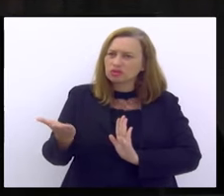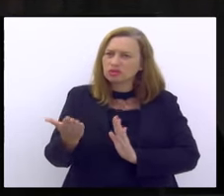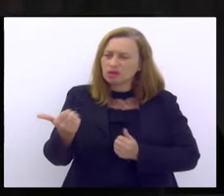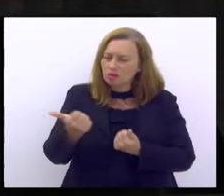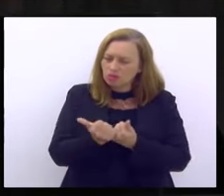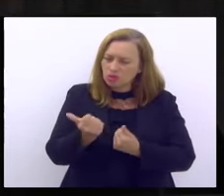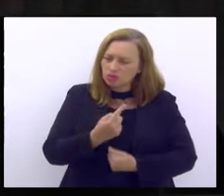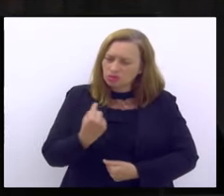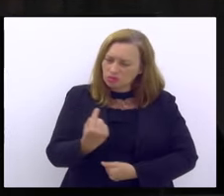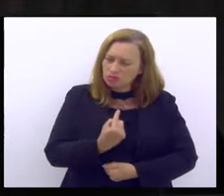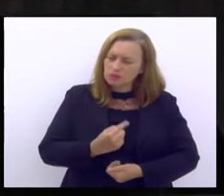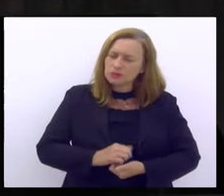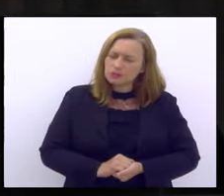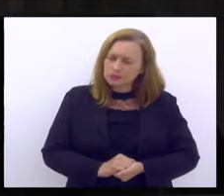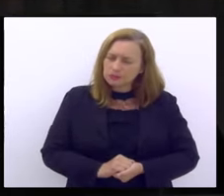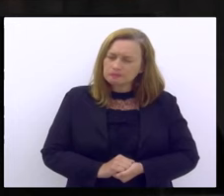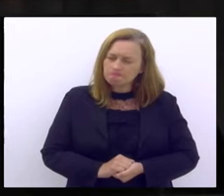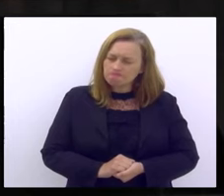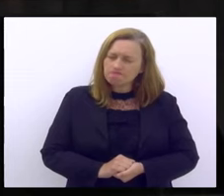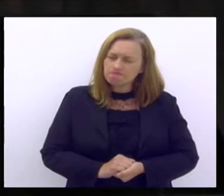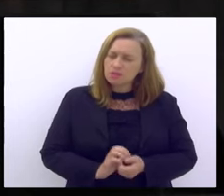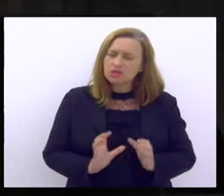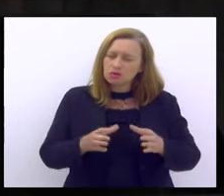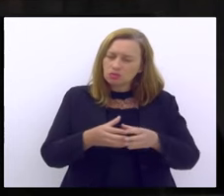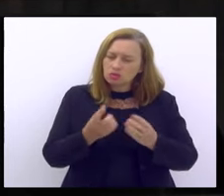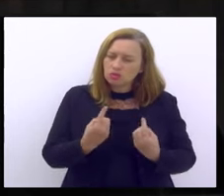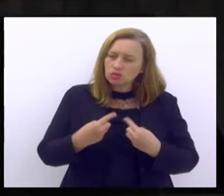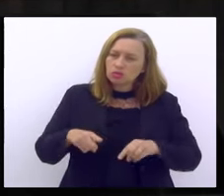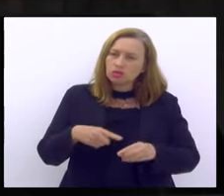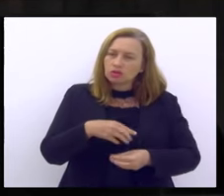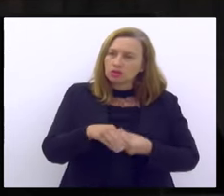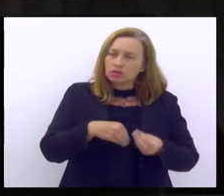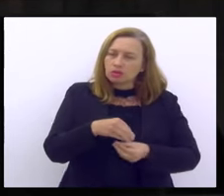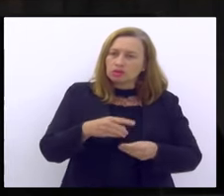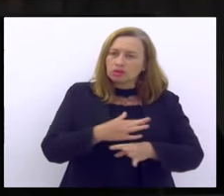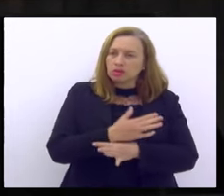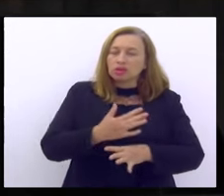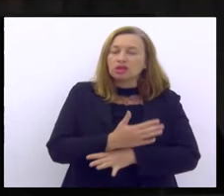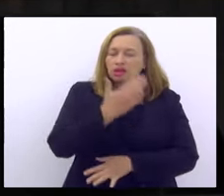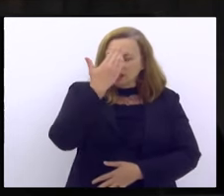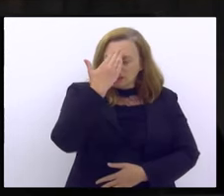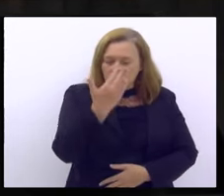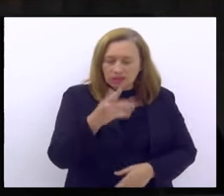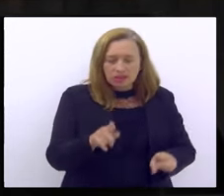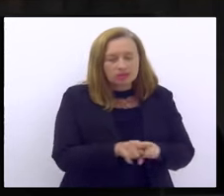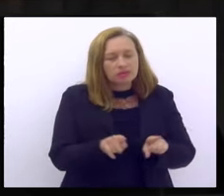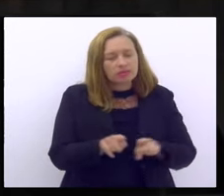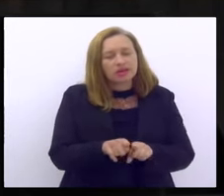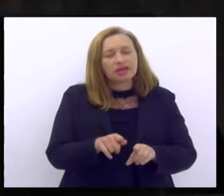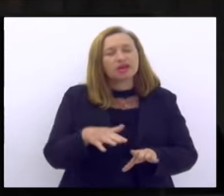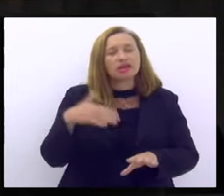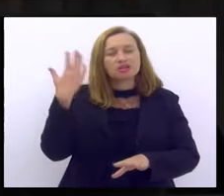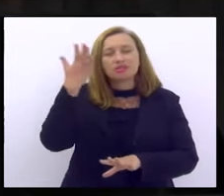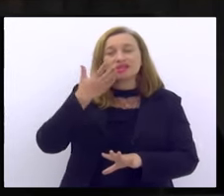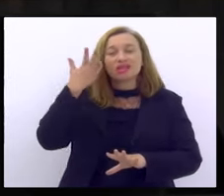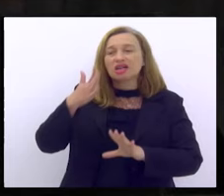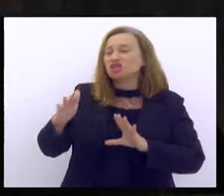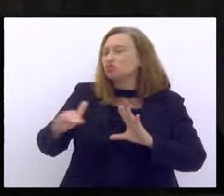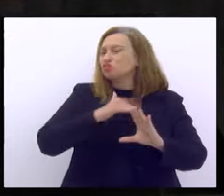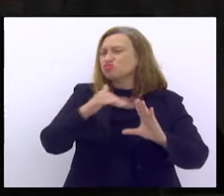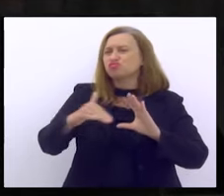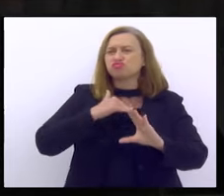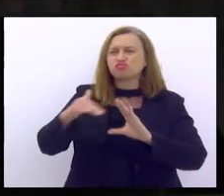com a nossa bancada, contem com a Comissão de Combate à Desordem Urbana e agradecer também as mensagens, milhares de